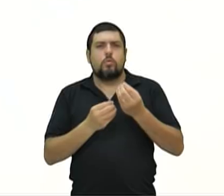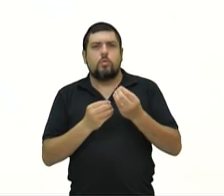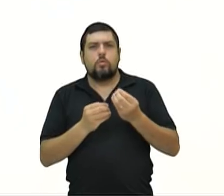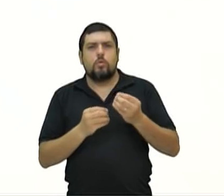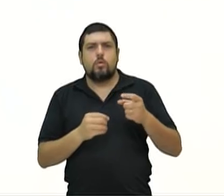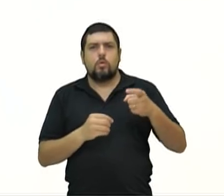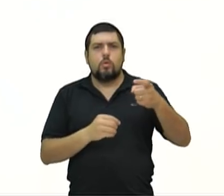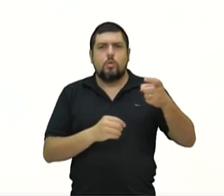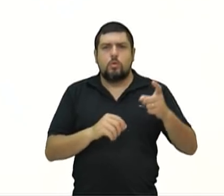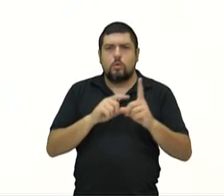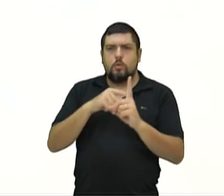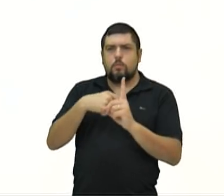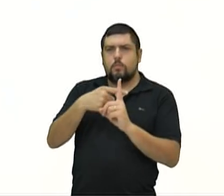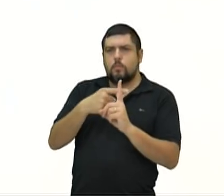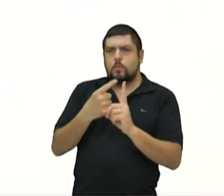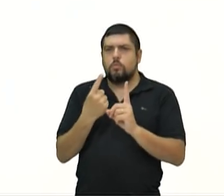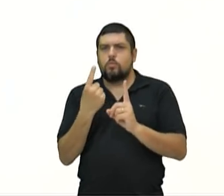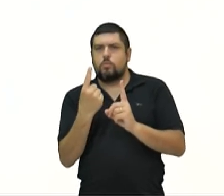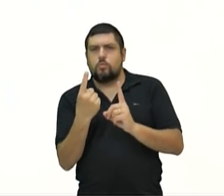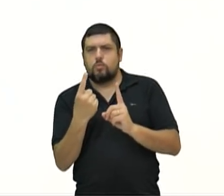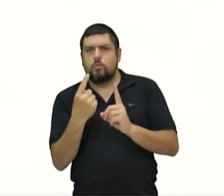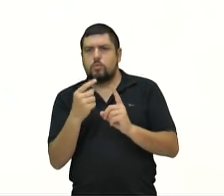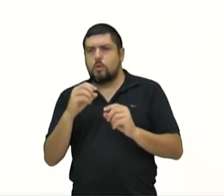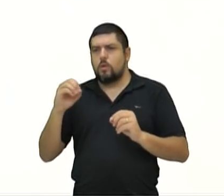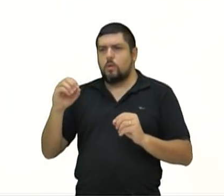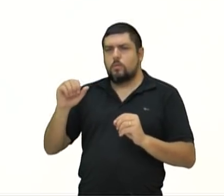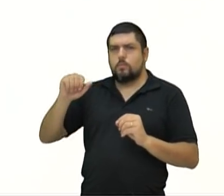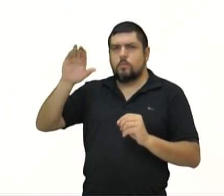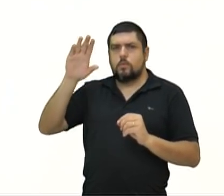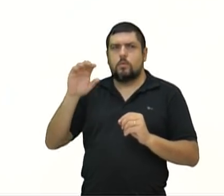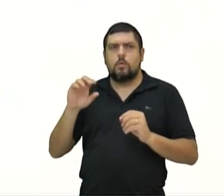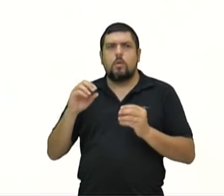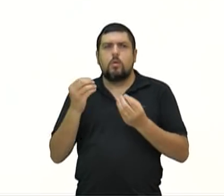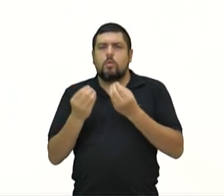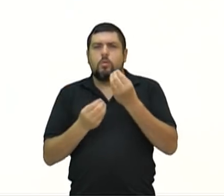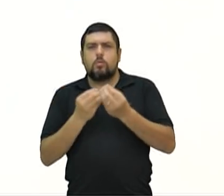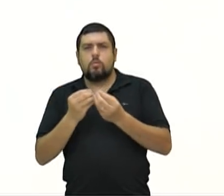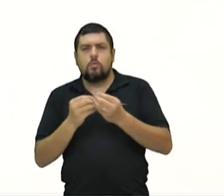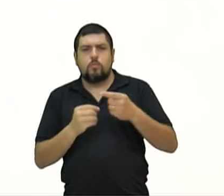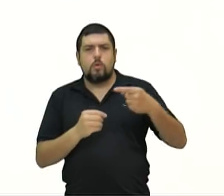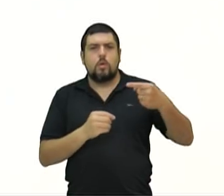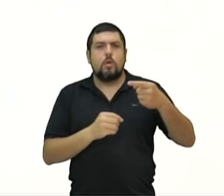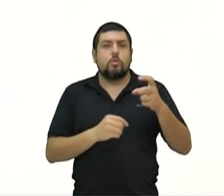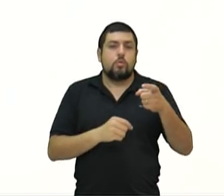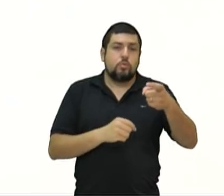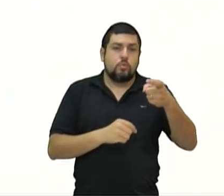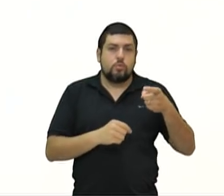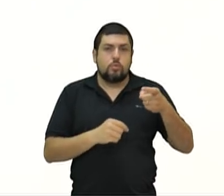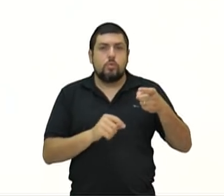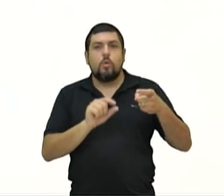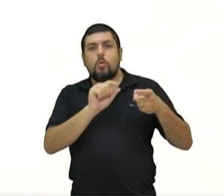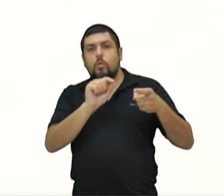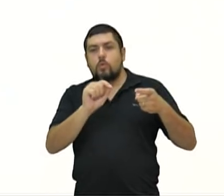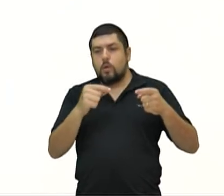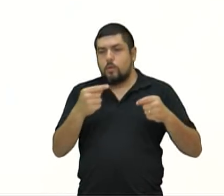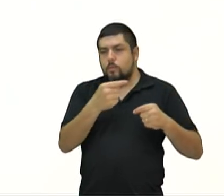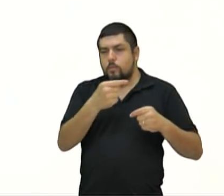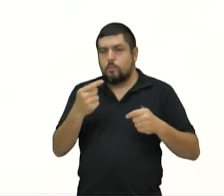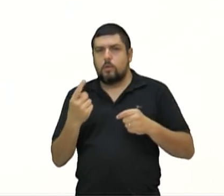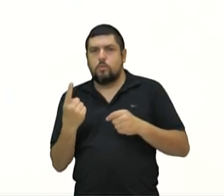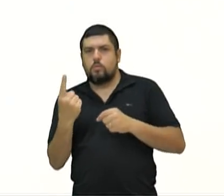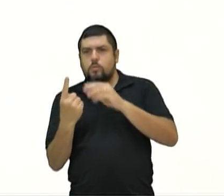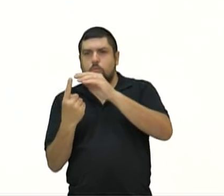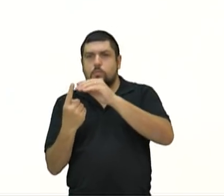isolamos o x aqui, vai ficar x maior ou igual a menos 1. Então, para que esta expressão